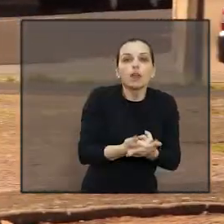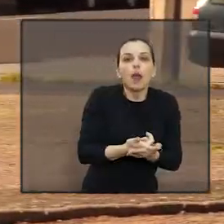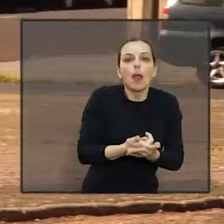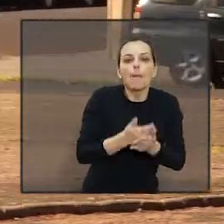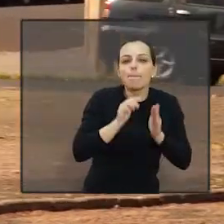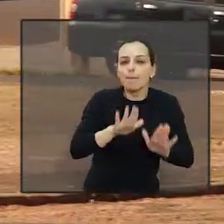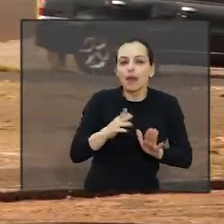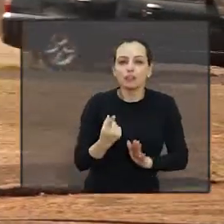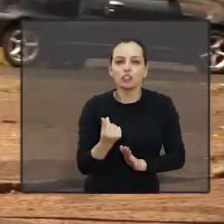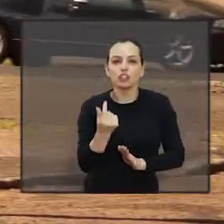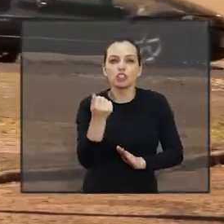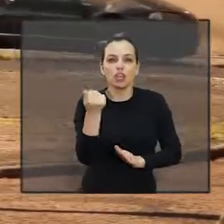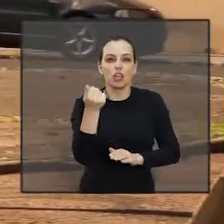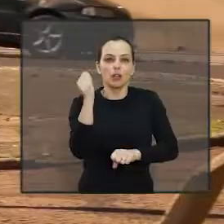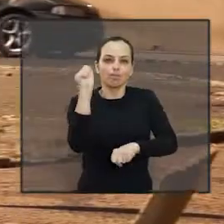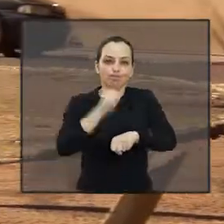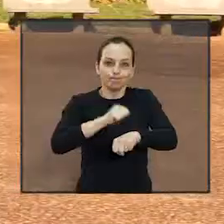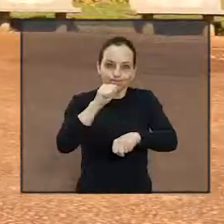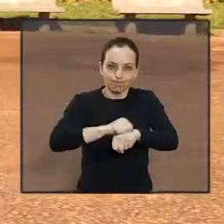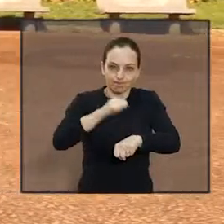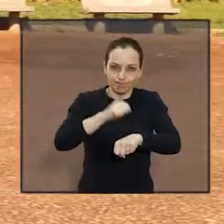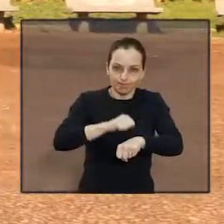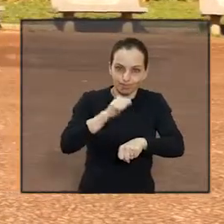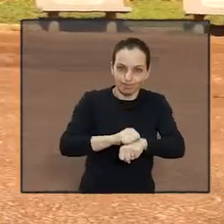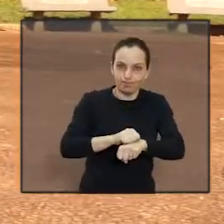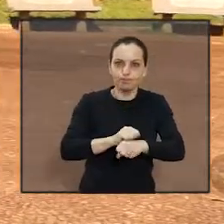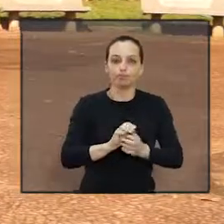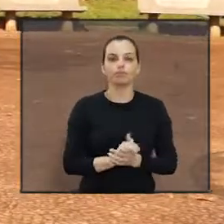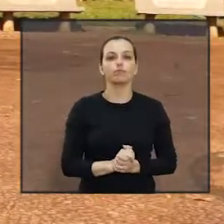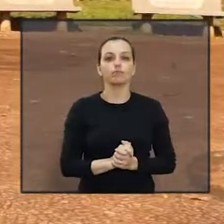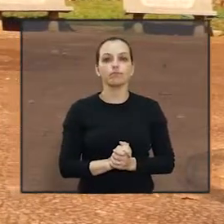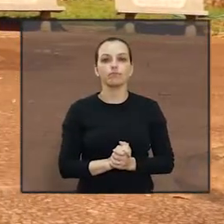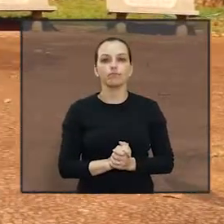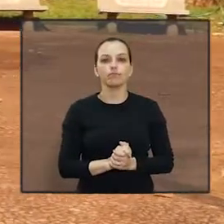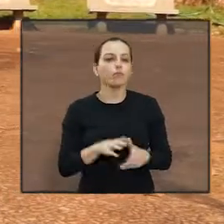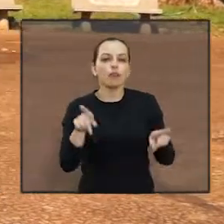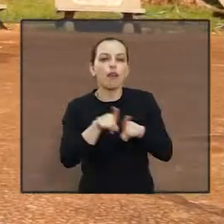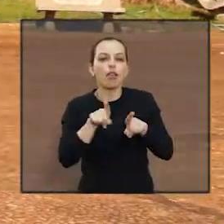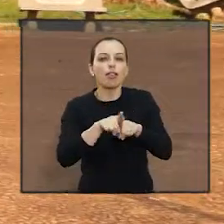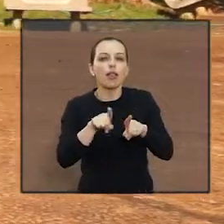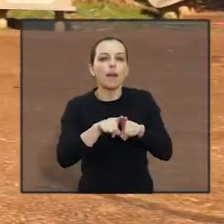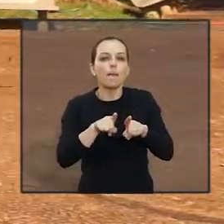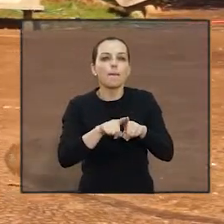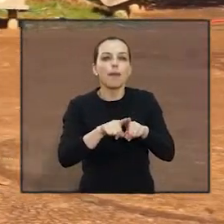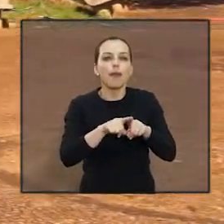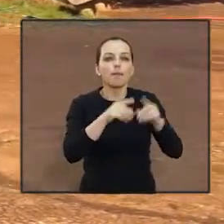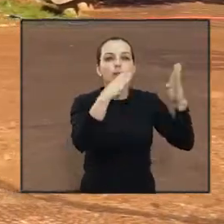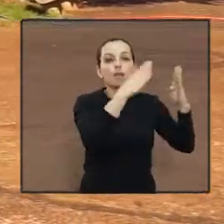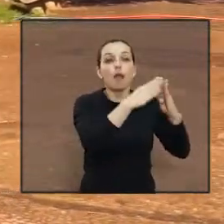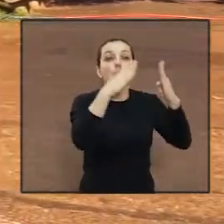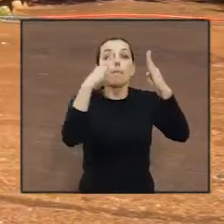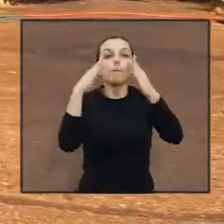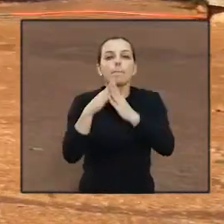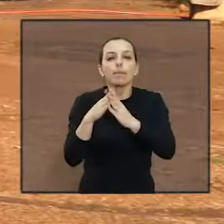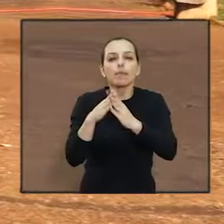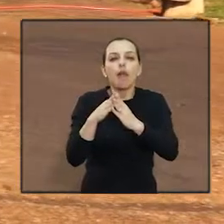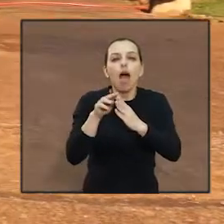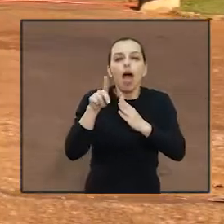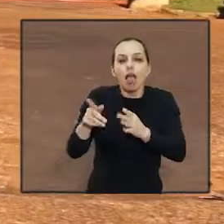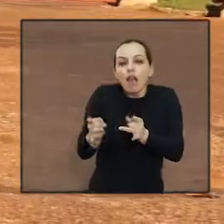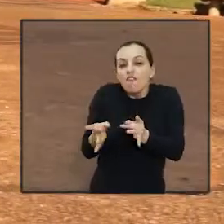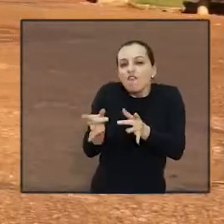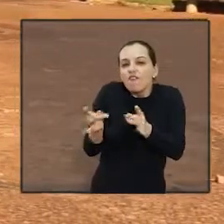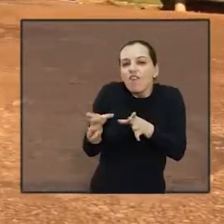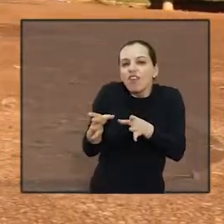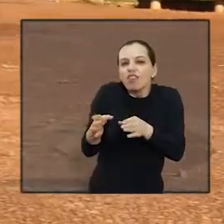comer doce, porque não tinha dinheiro para comprar doce. Tal. Ali naquela sapataria era